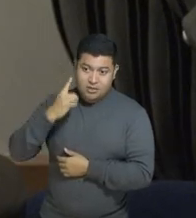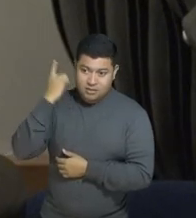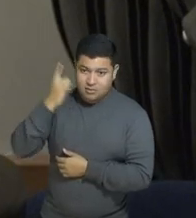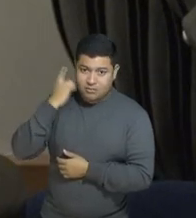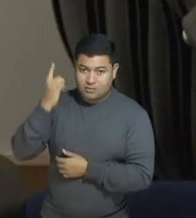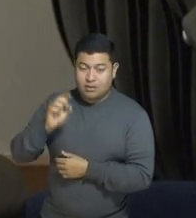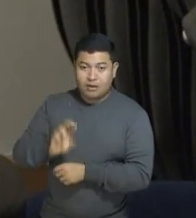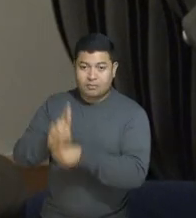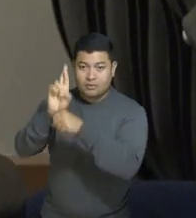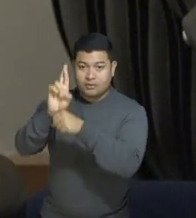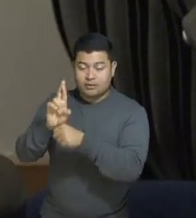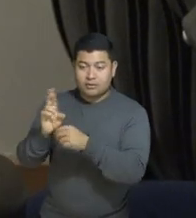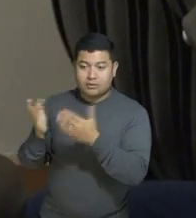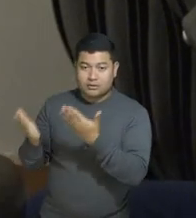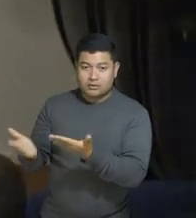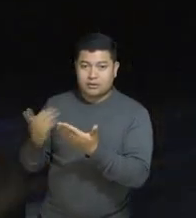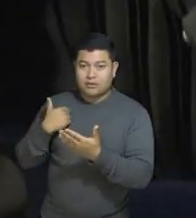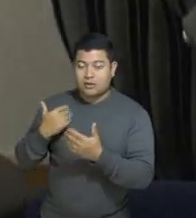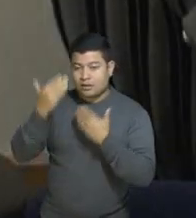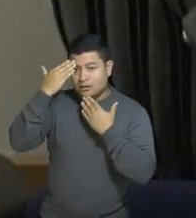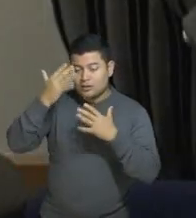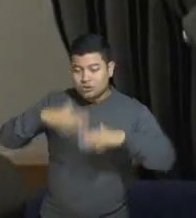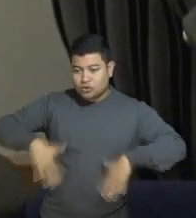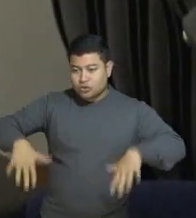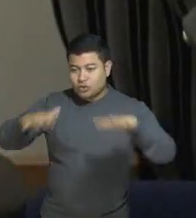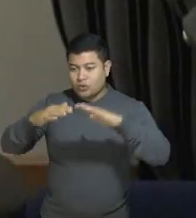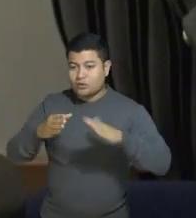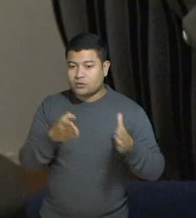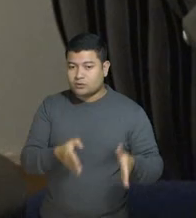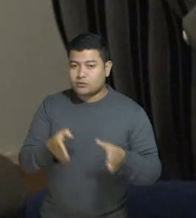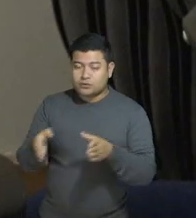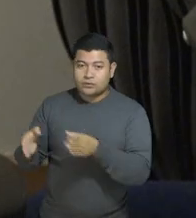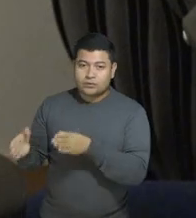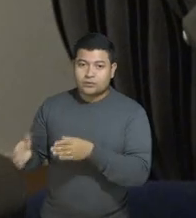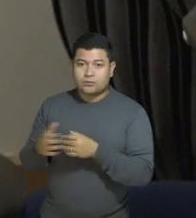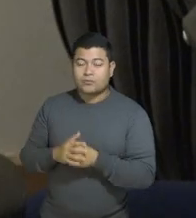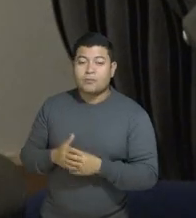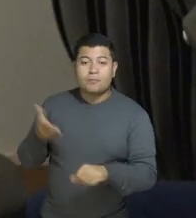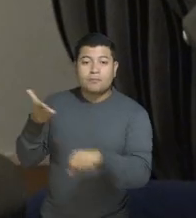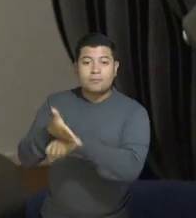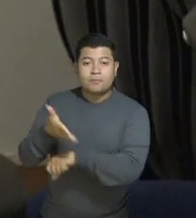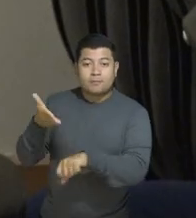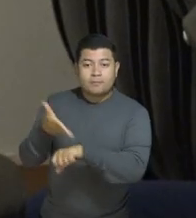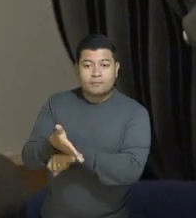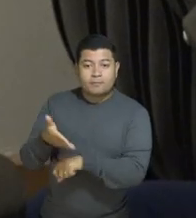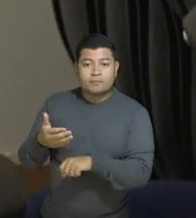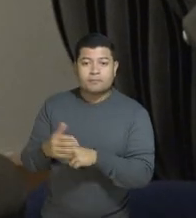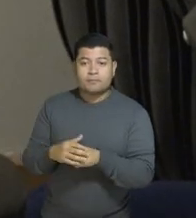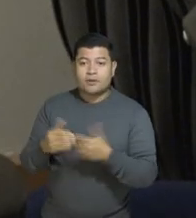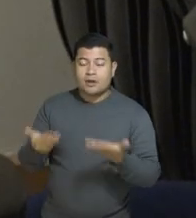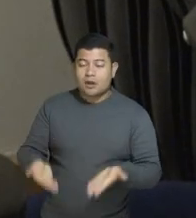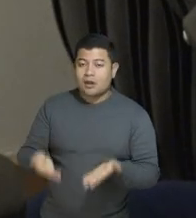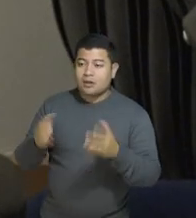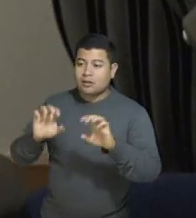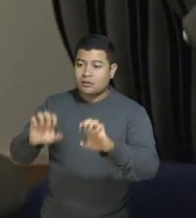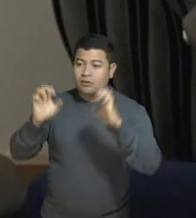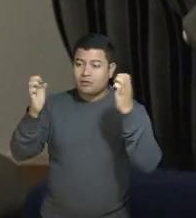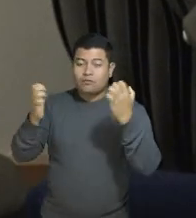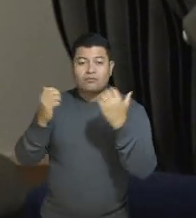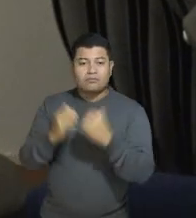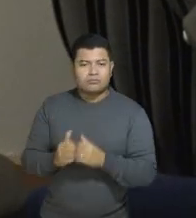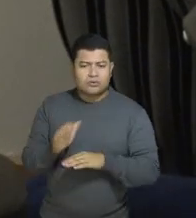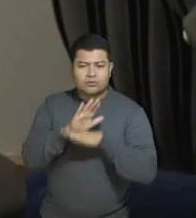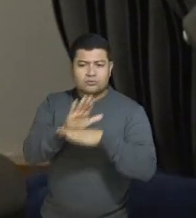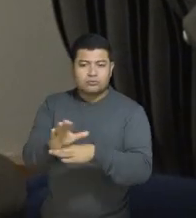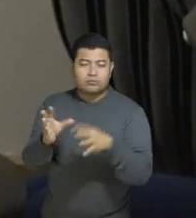toda a organização do evento, os palestrantes, as participantes. Um evento, eu acho que maravilhoso, que muito